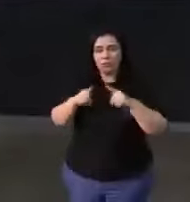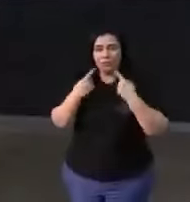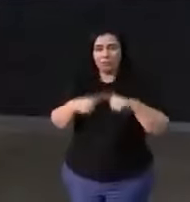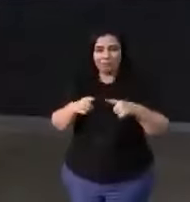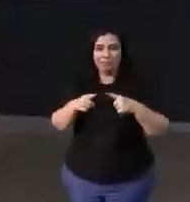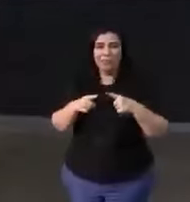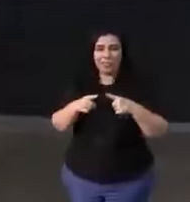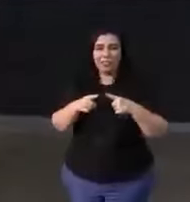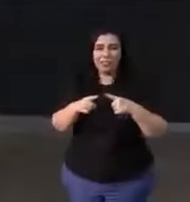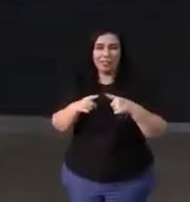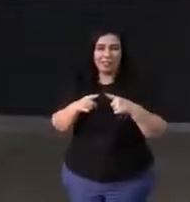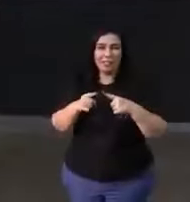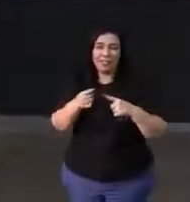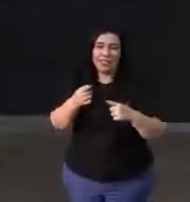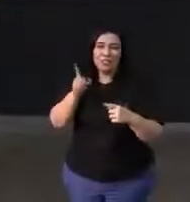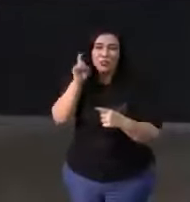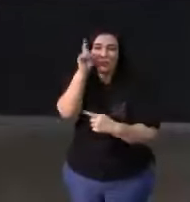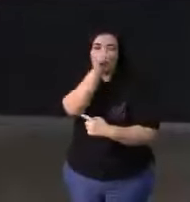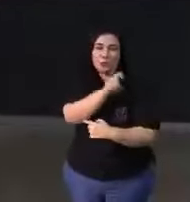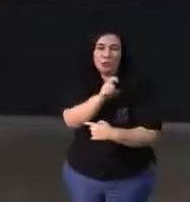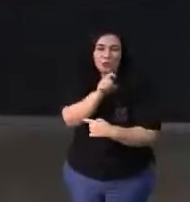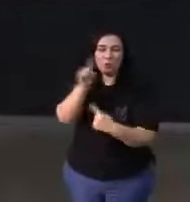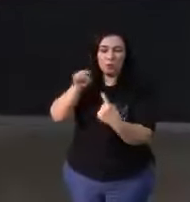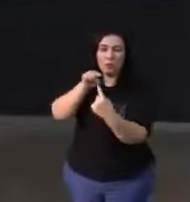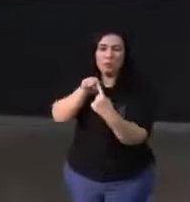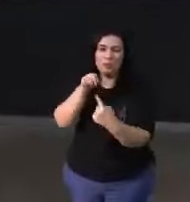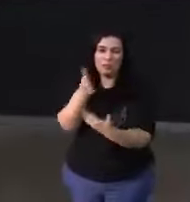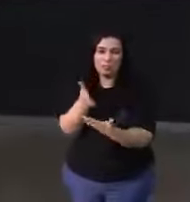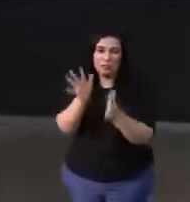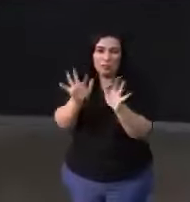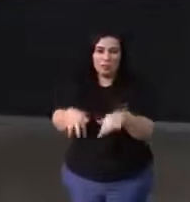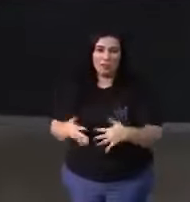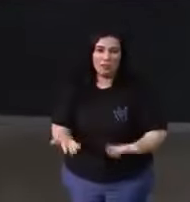do povo que impediu o povo de chegar no lugar da promessa.